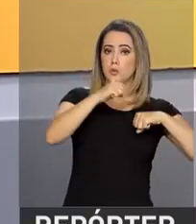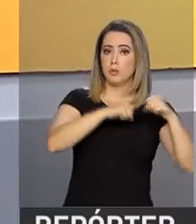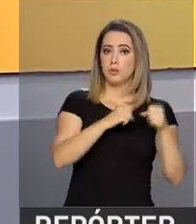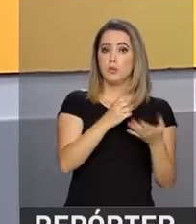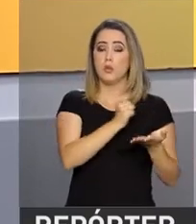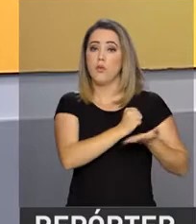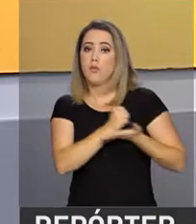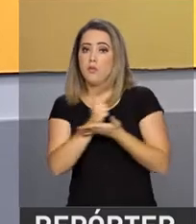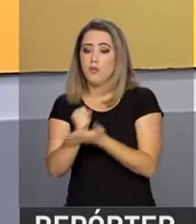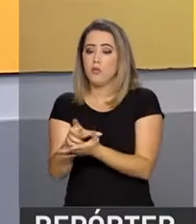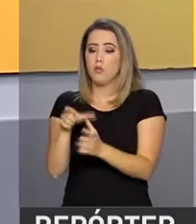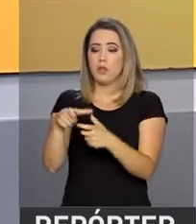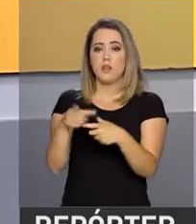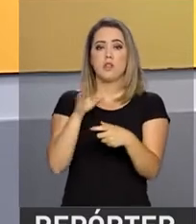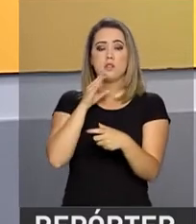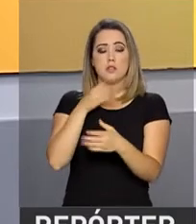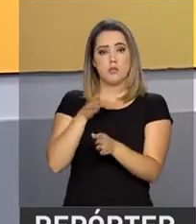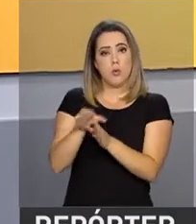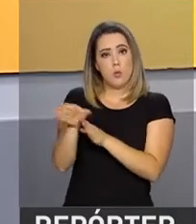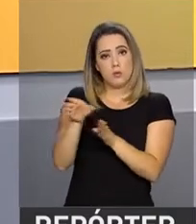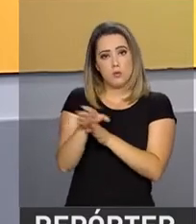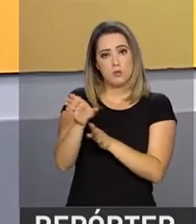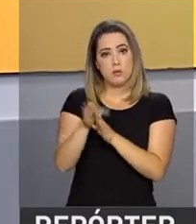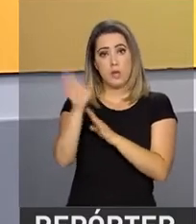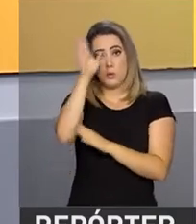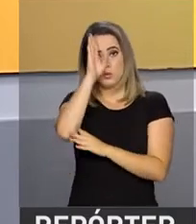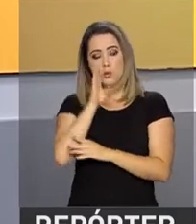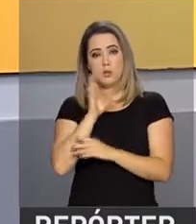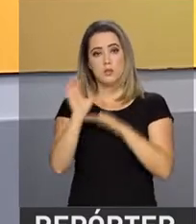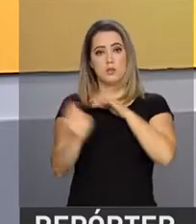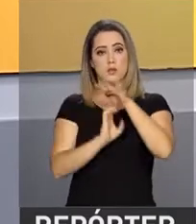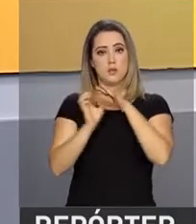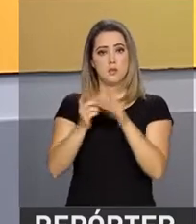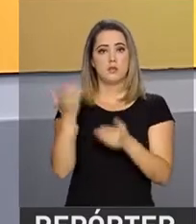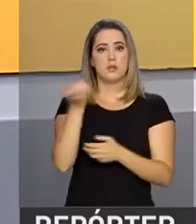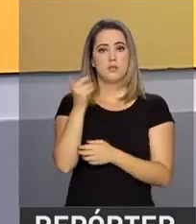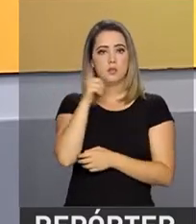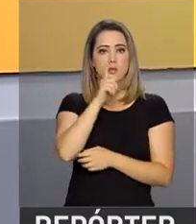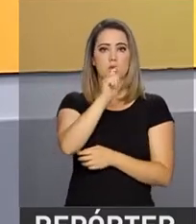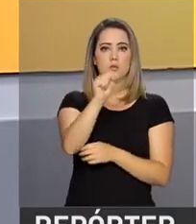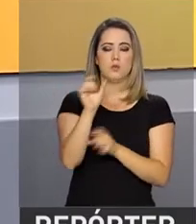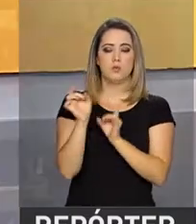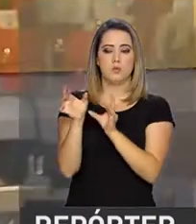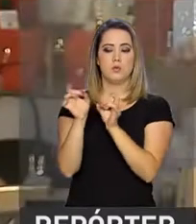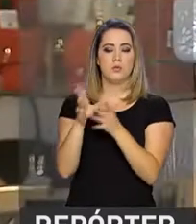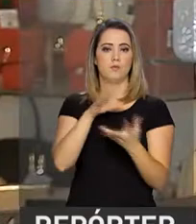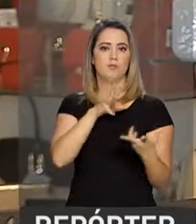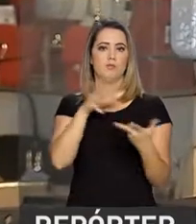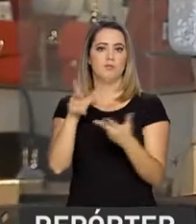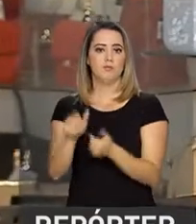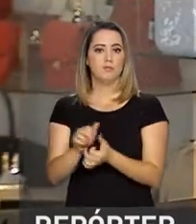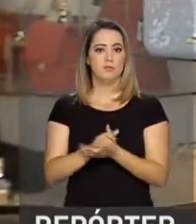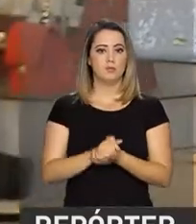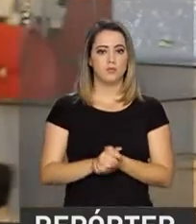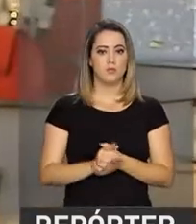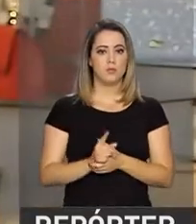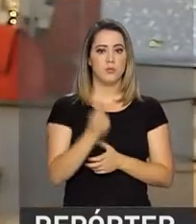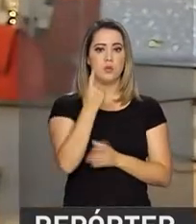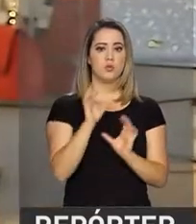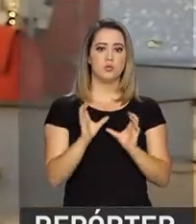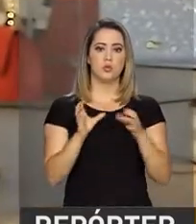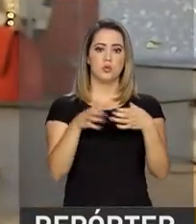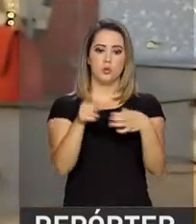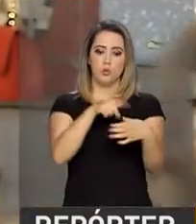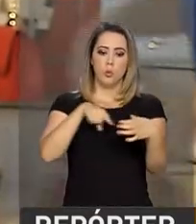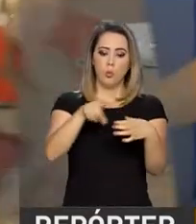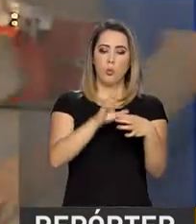de graça a micro, pequenas e médias empresas que querem conquistar o mercado externo. De um pequeno comércio